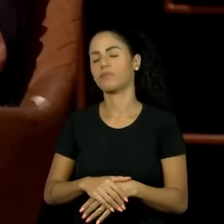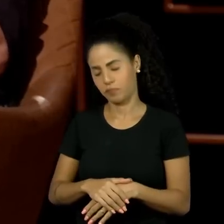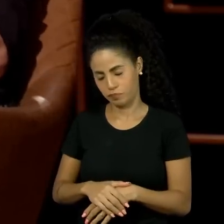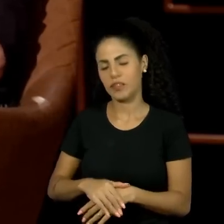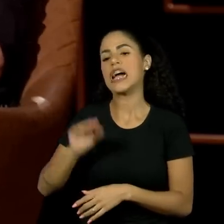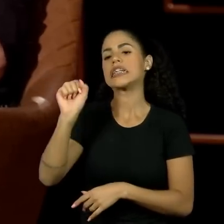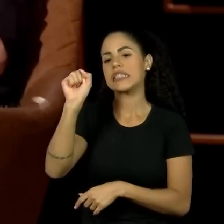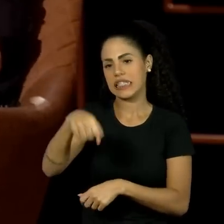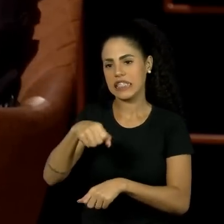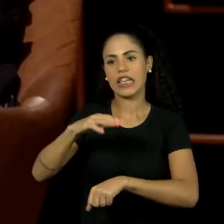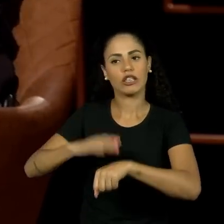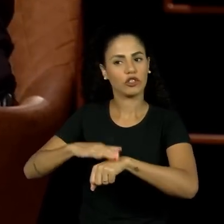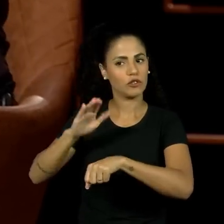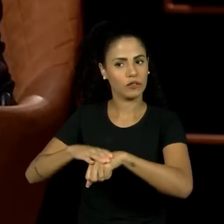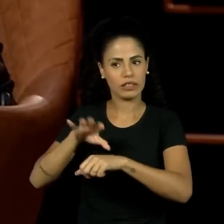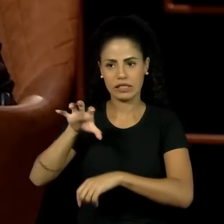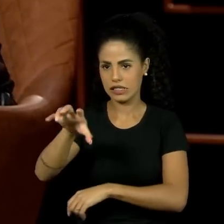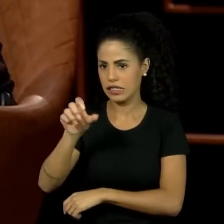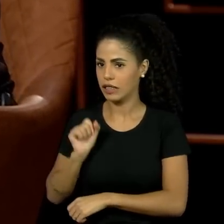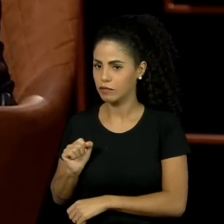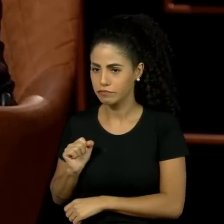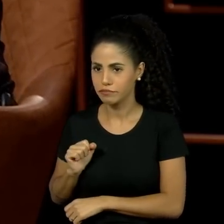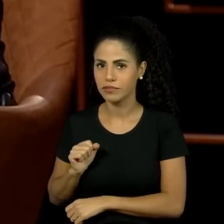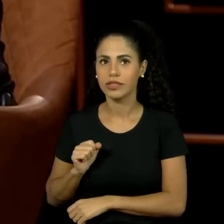sala de aula